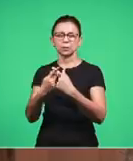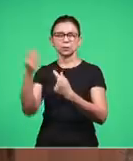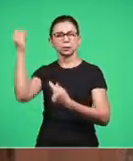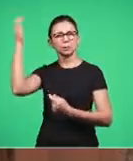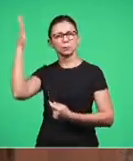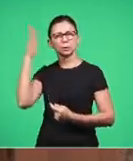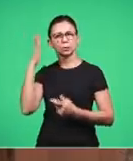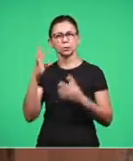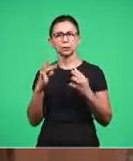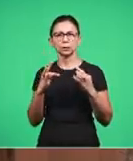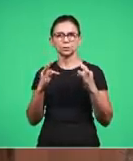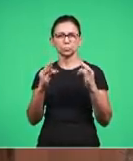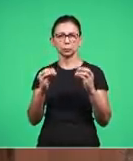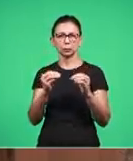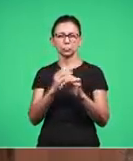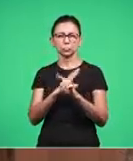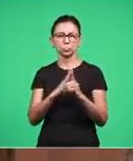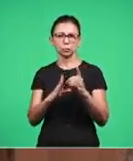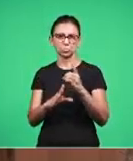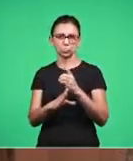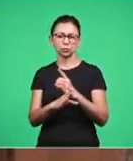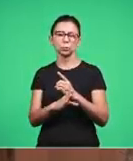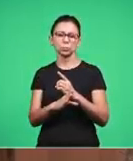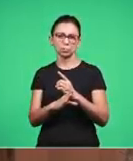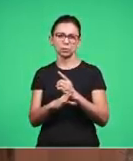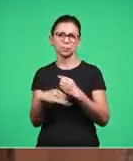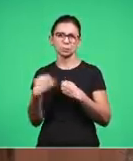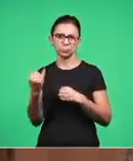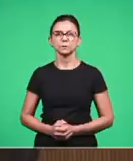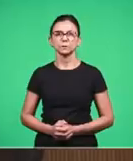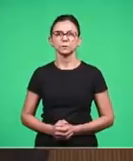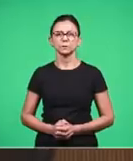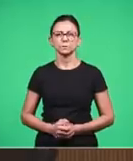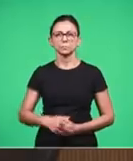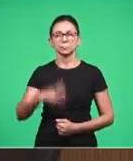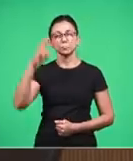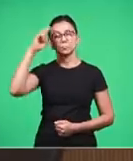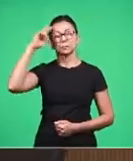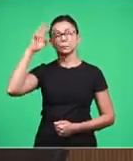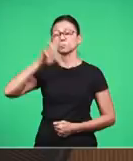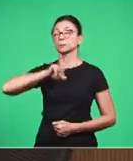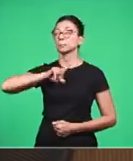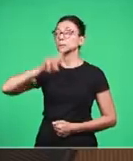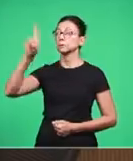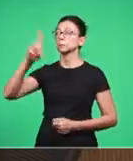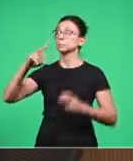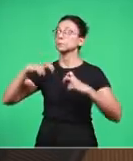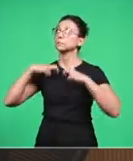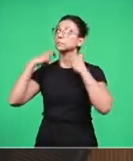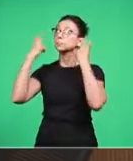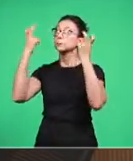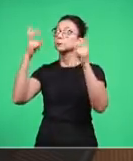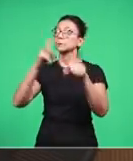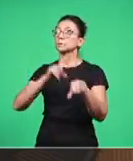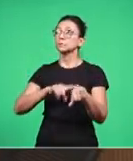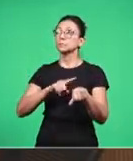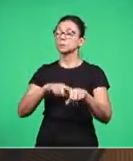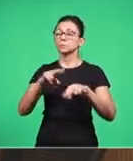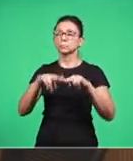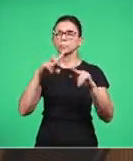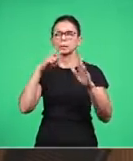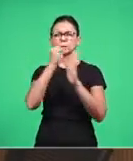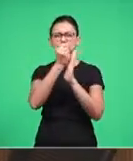vamos ter essas intercessões pelos motivos orientados já. Senhor Deus, eu clamo nesta hora pelo sangue de